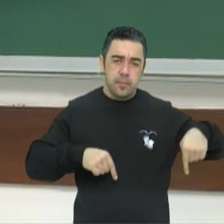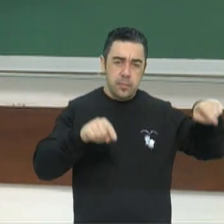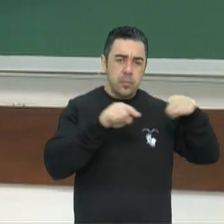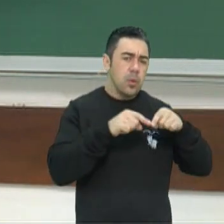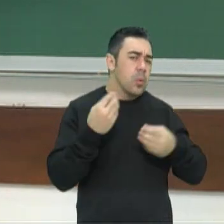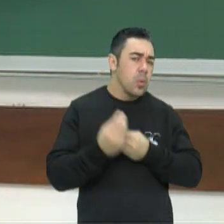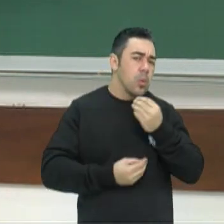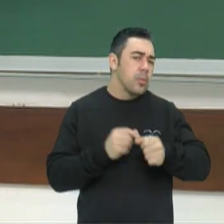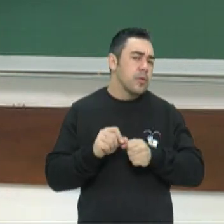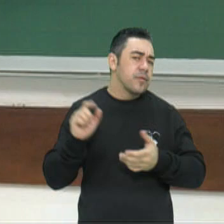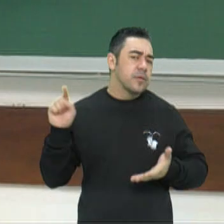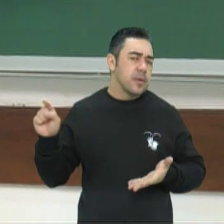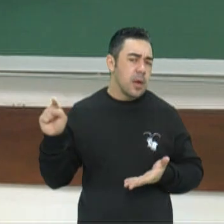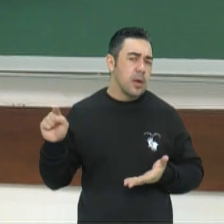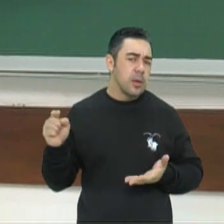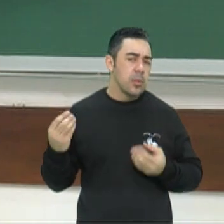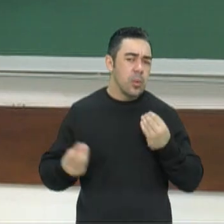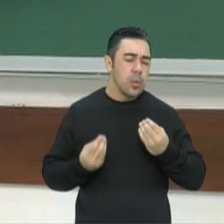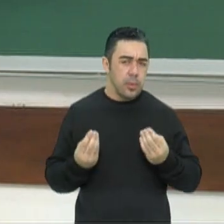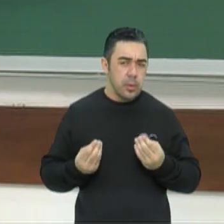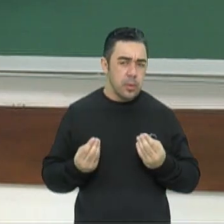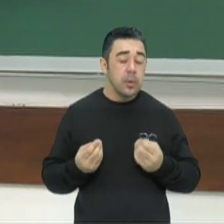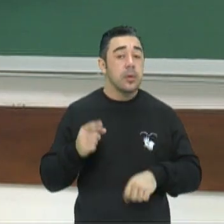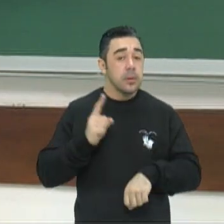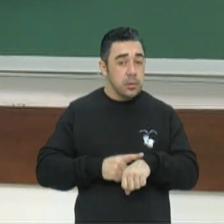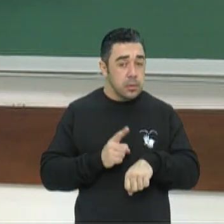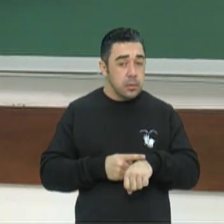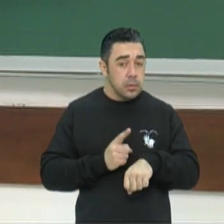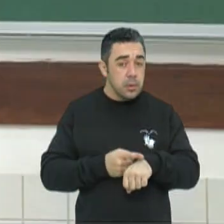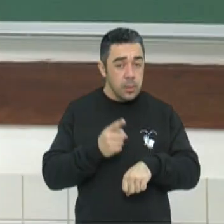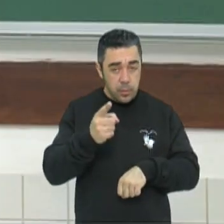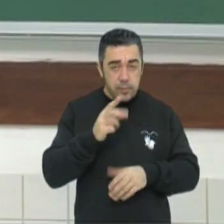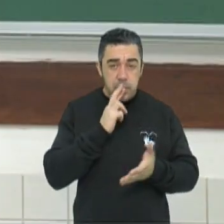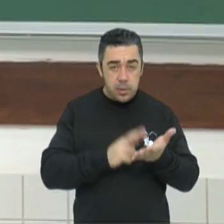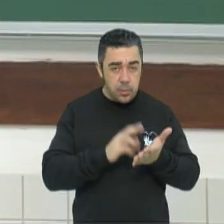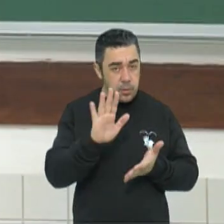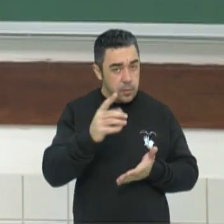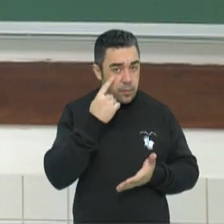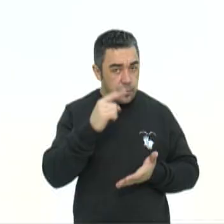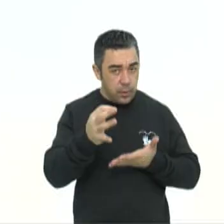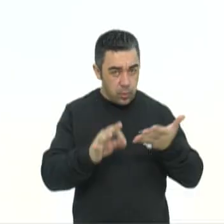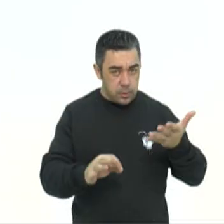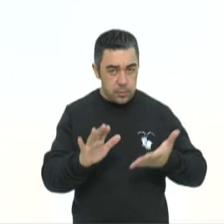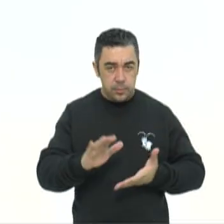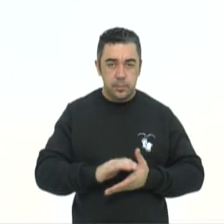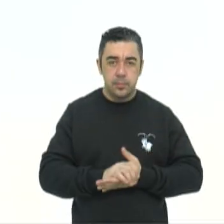aldeamentos. Como eles fizeram, como eles reagiram. Então, mais um tempinho e nós já voltamos para a correção.